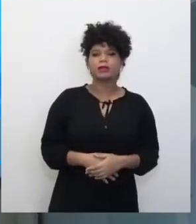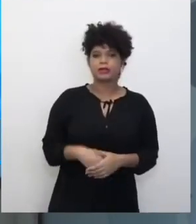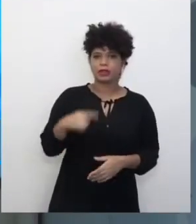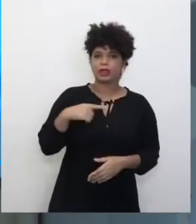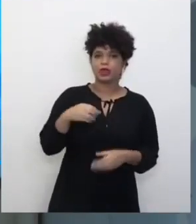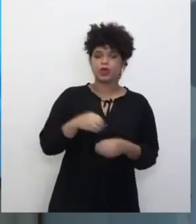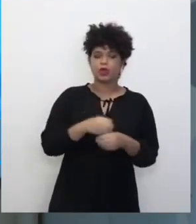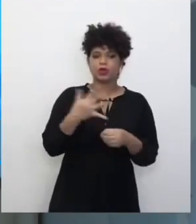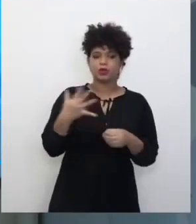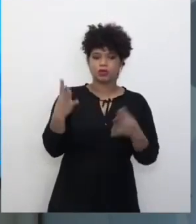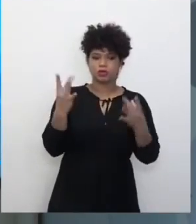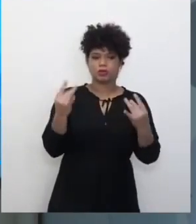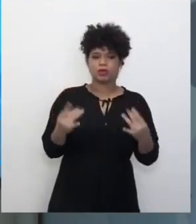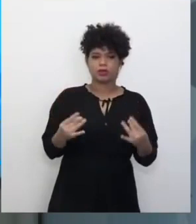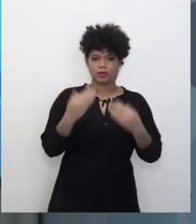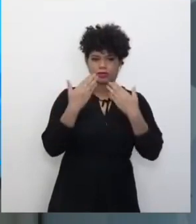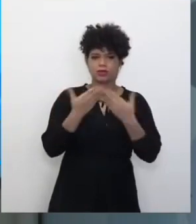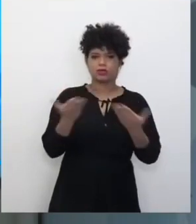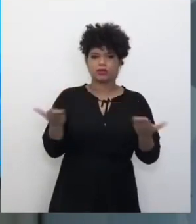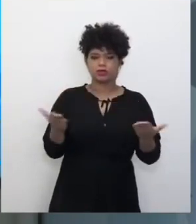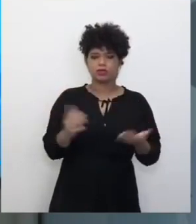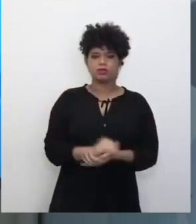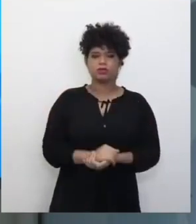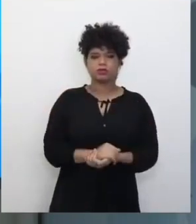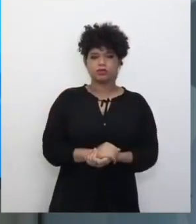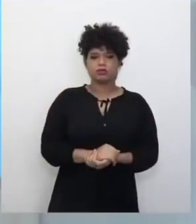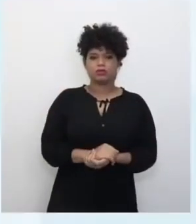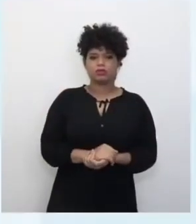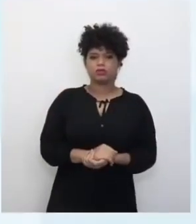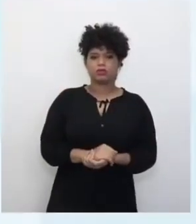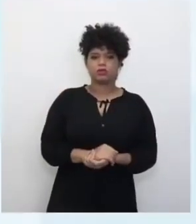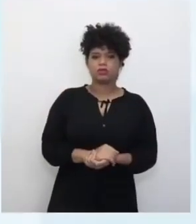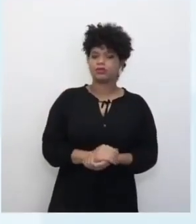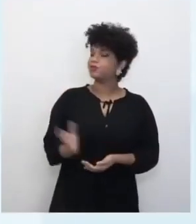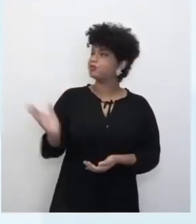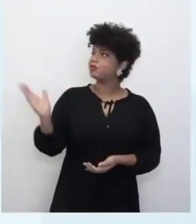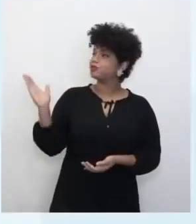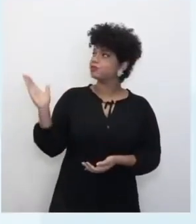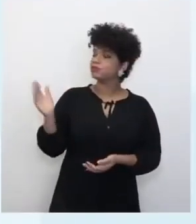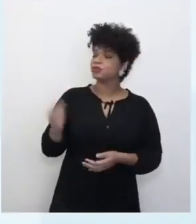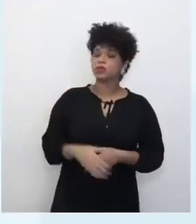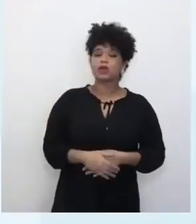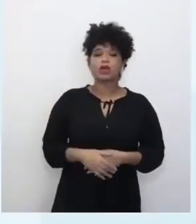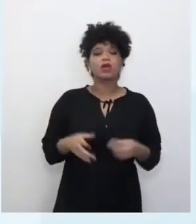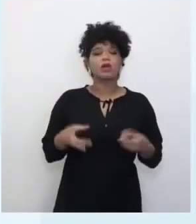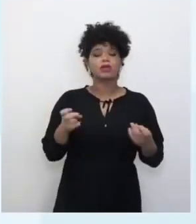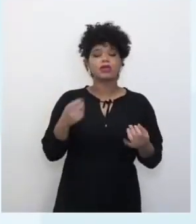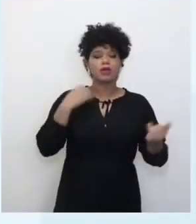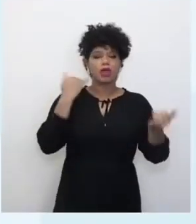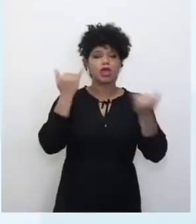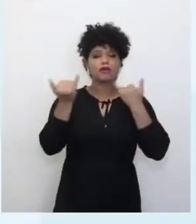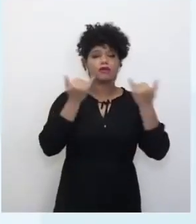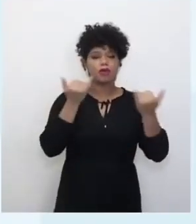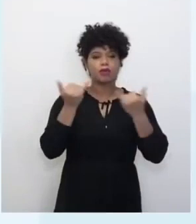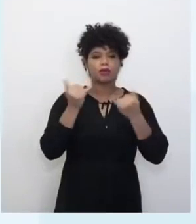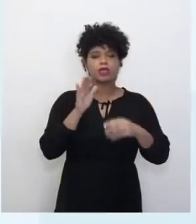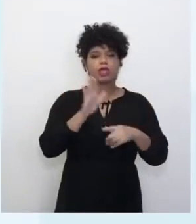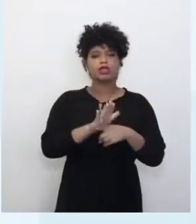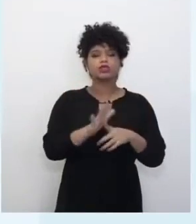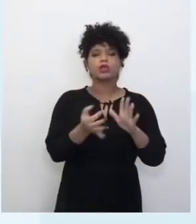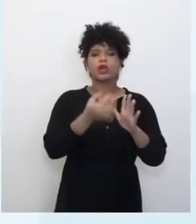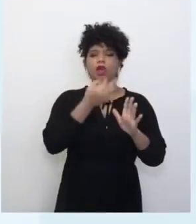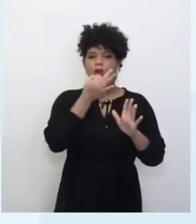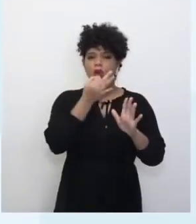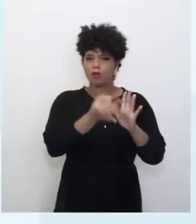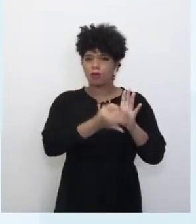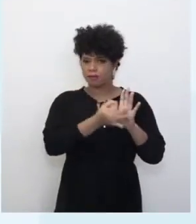vocês agora. Olha só, na tela, por gentileza, a mobilização das informações como forma de sustentar um